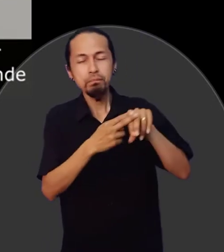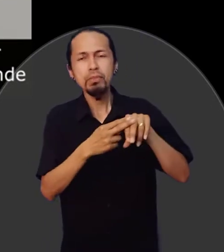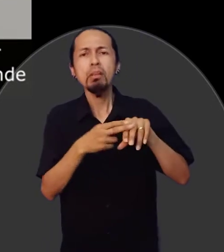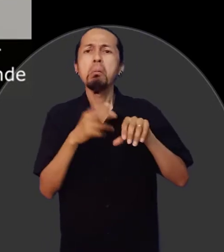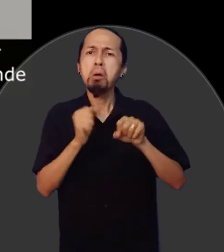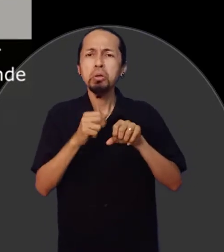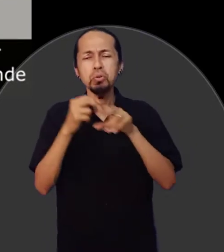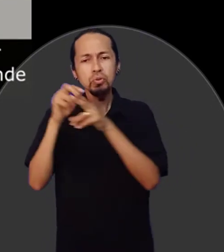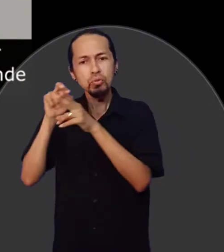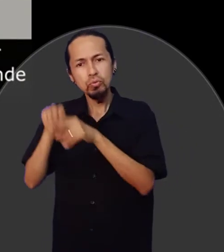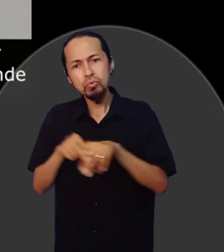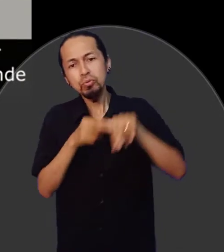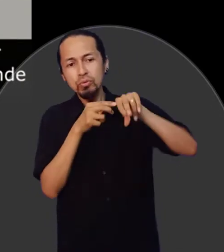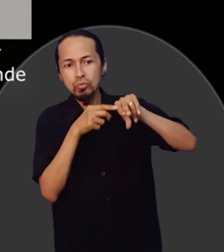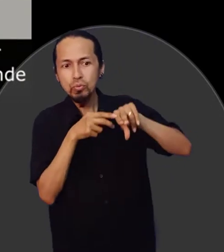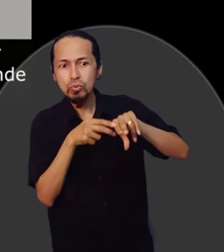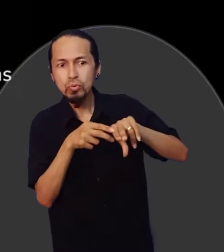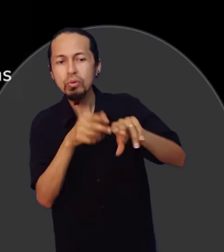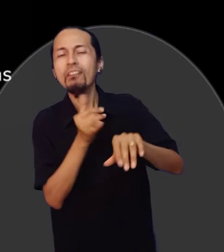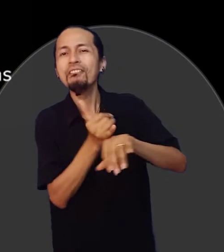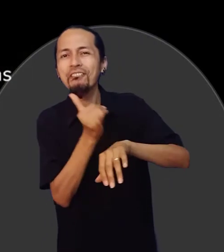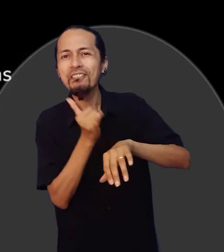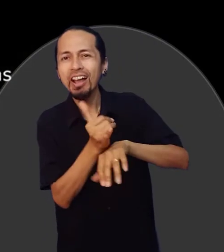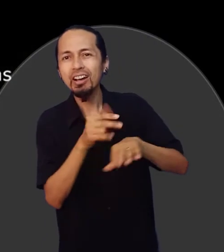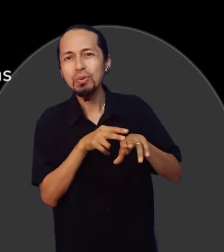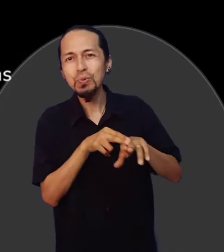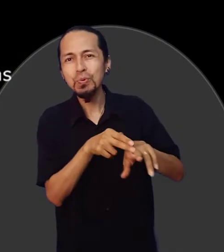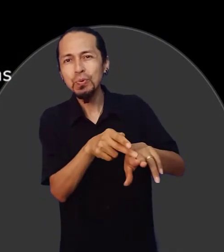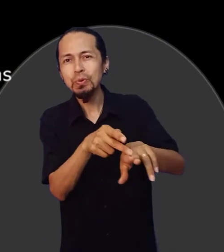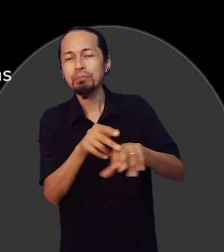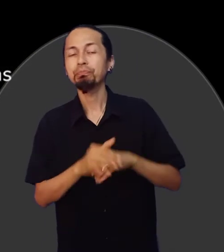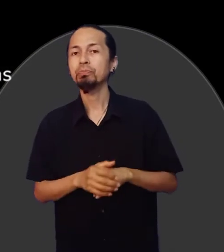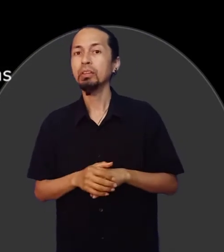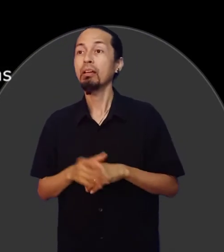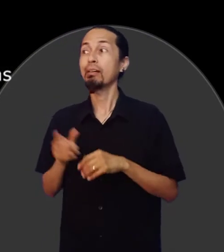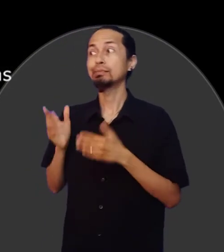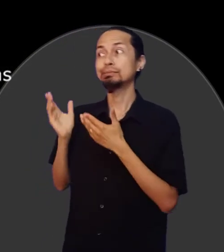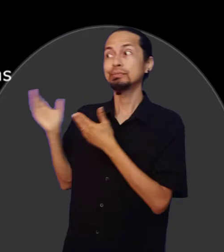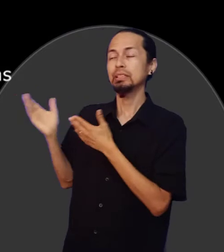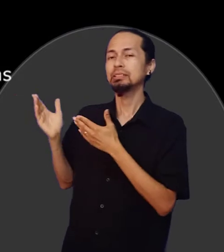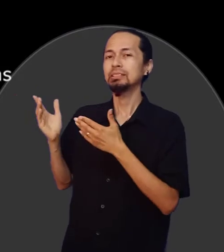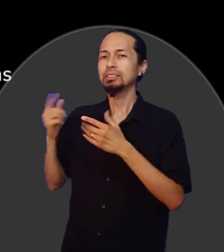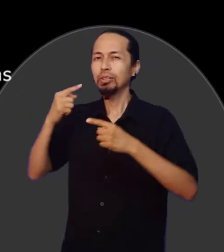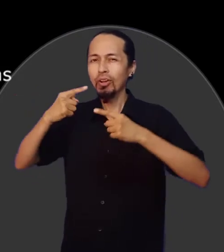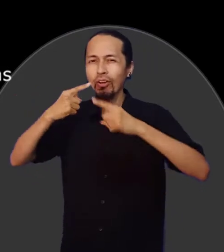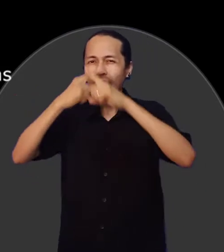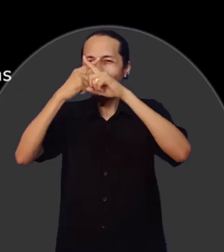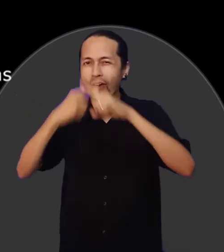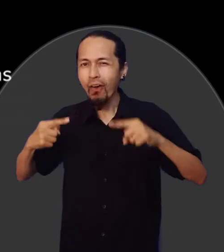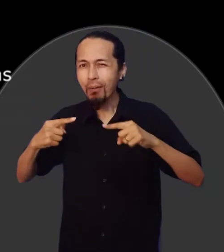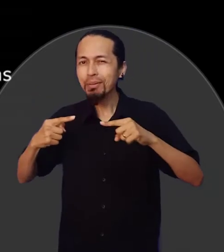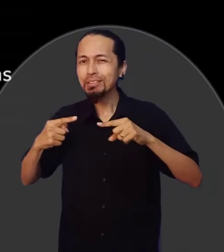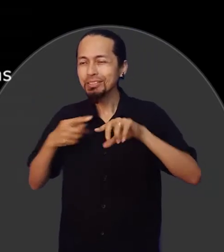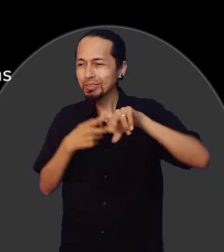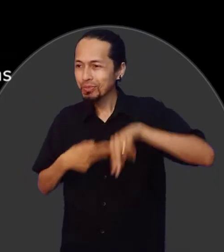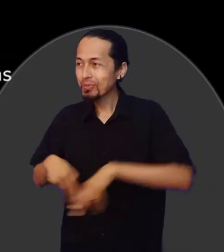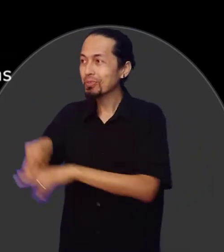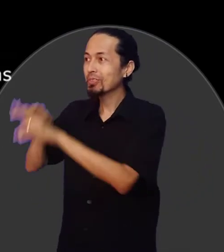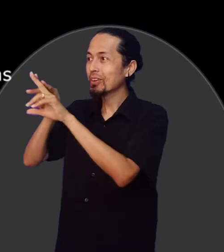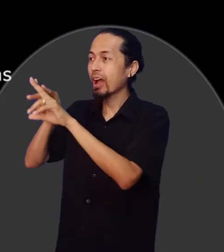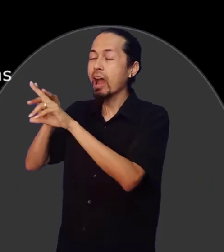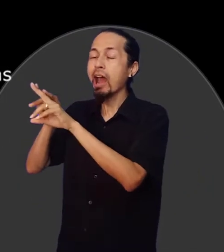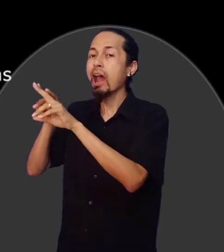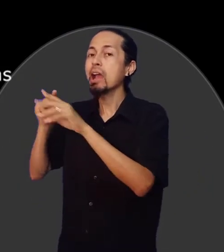onde se desliza por cima de uma borda metálica. Nas competições de vertical, os skatistas são avaliados por sua criatividade e grau